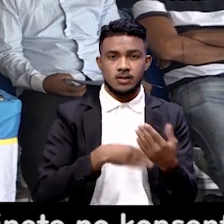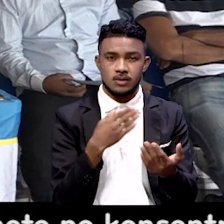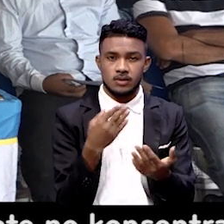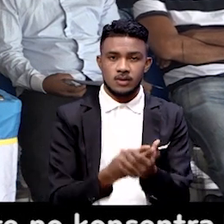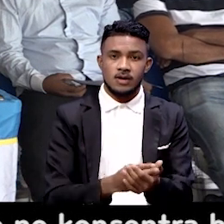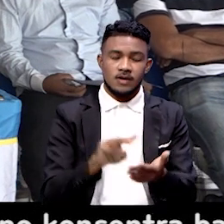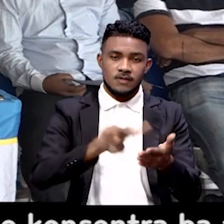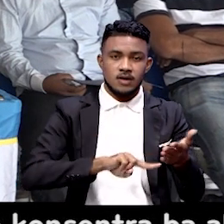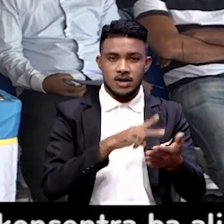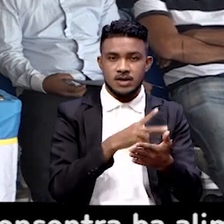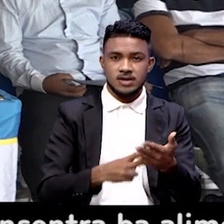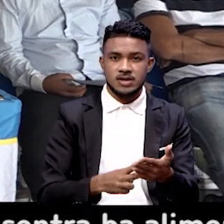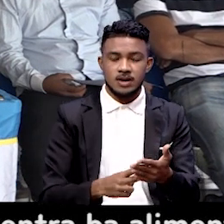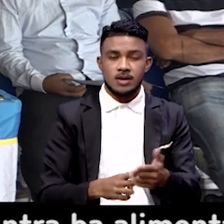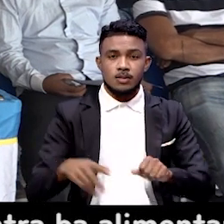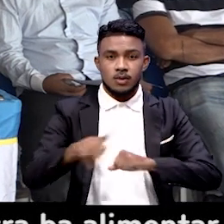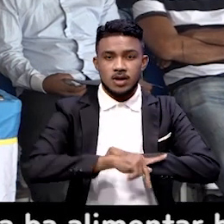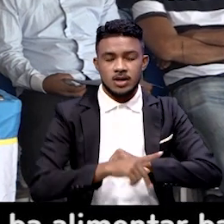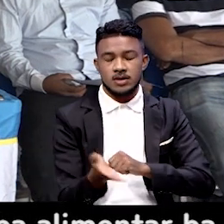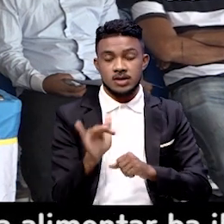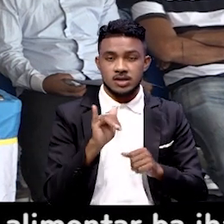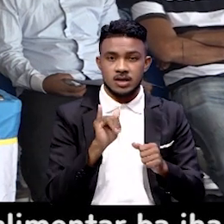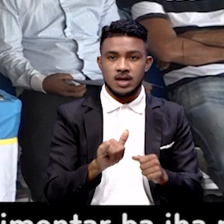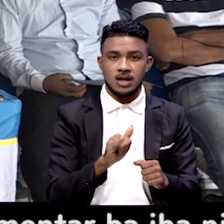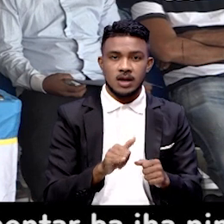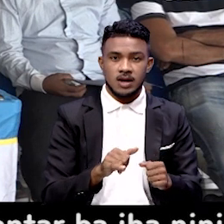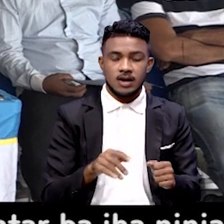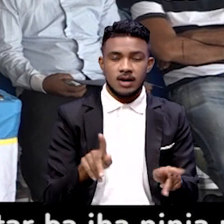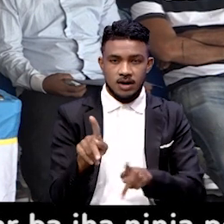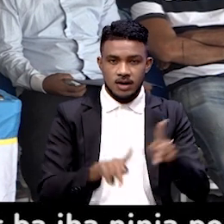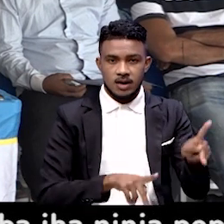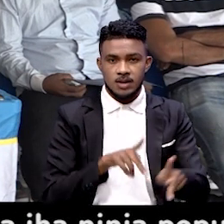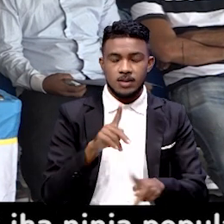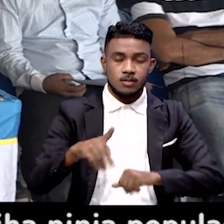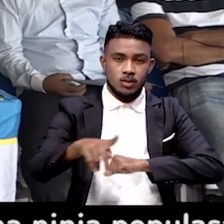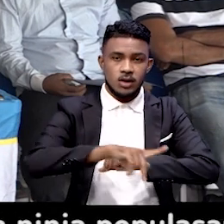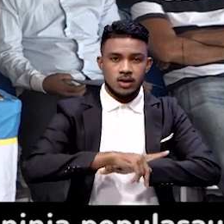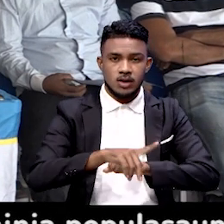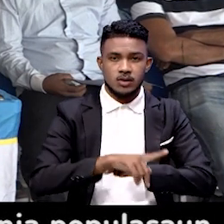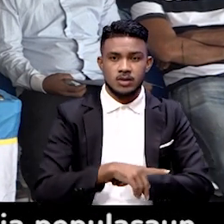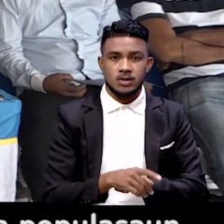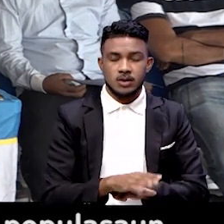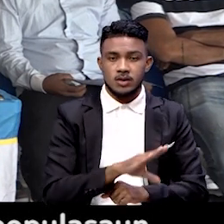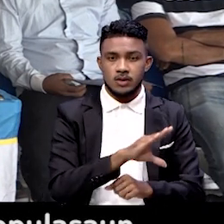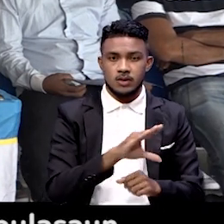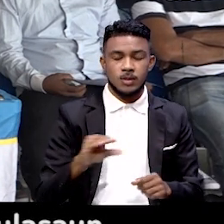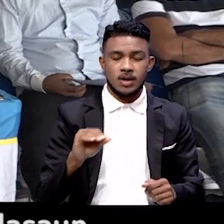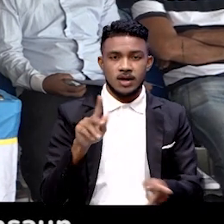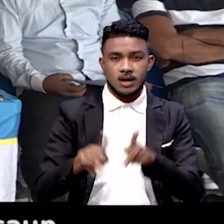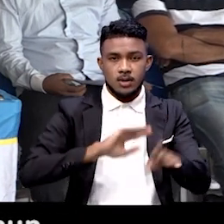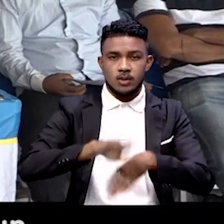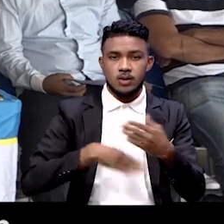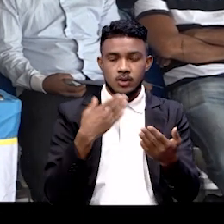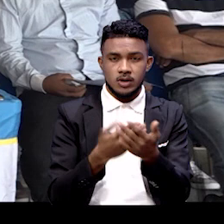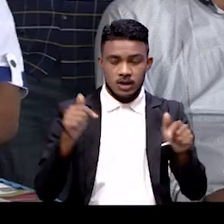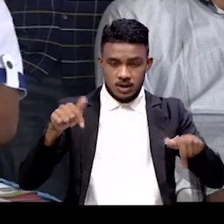violentos e premanismo políticos quadros militantes ba políticos ba quadros no militantes no ba povo tomak hierai